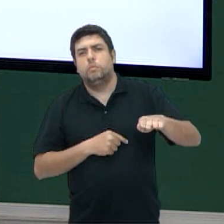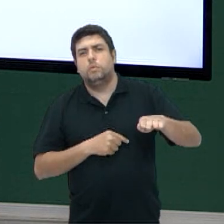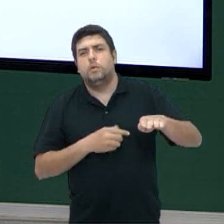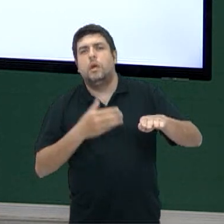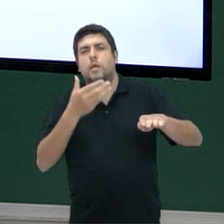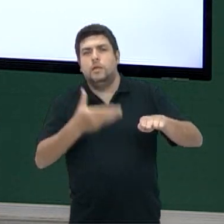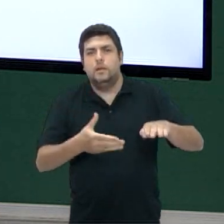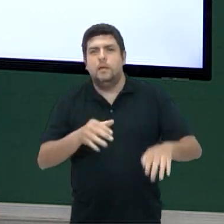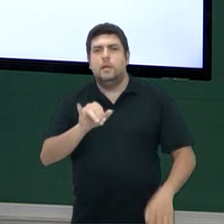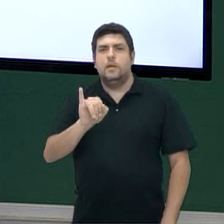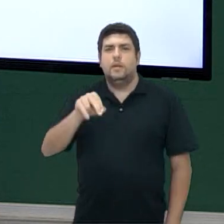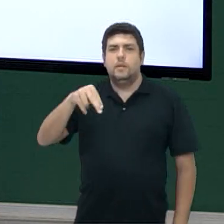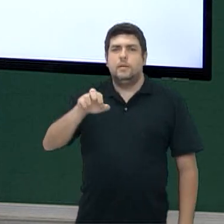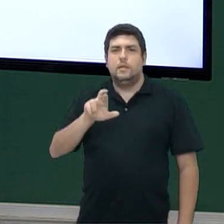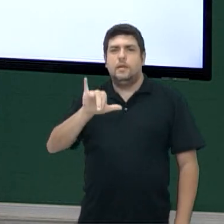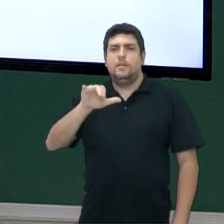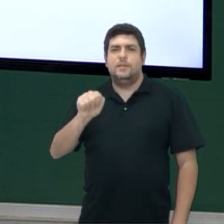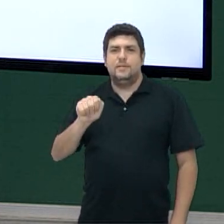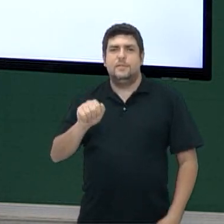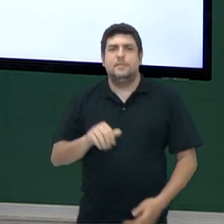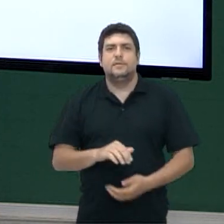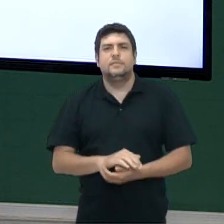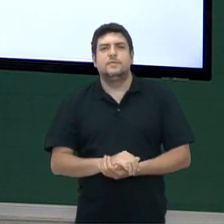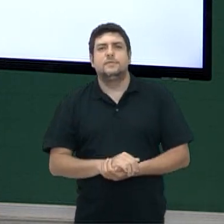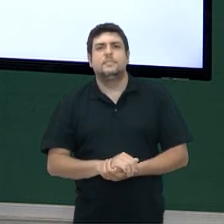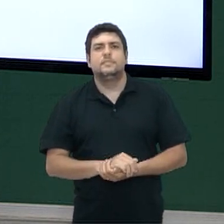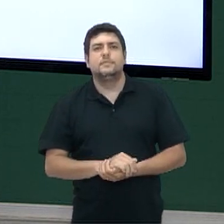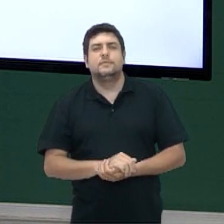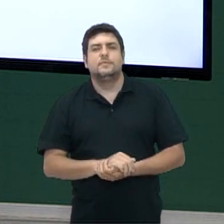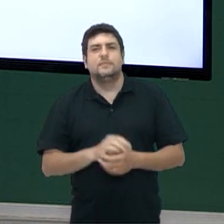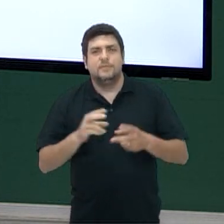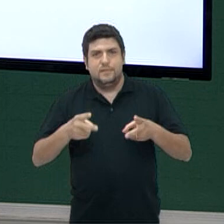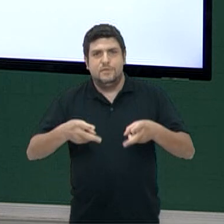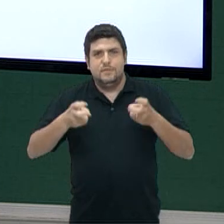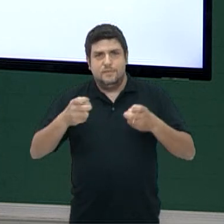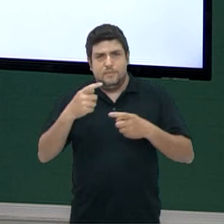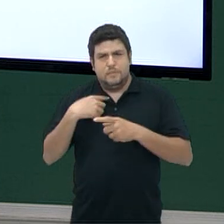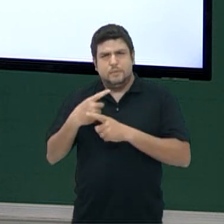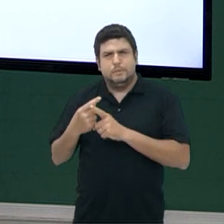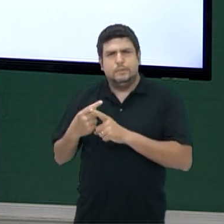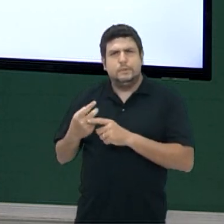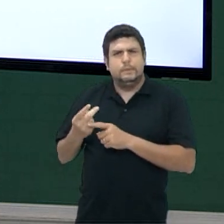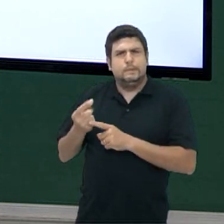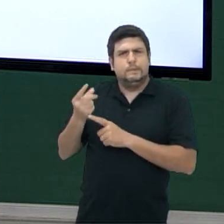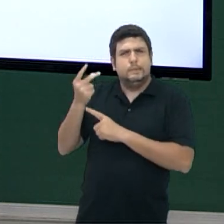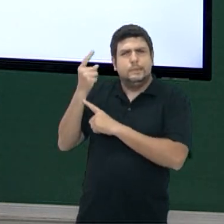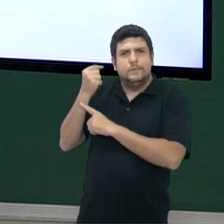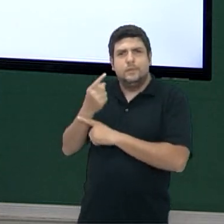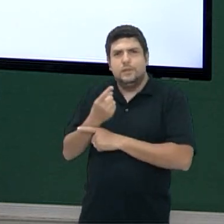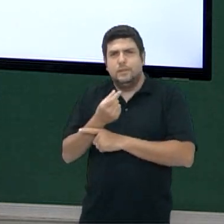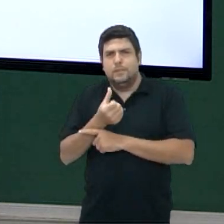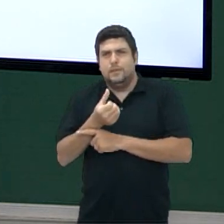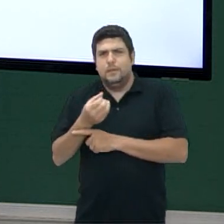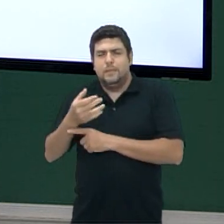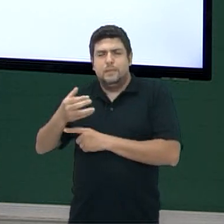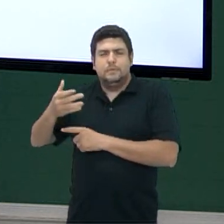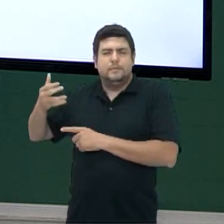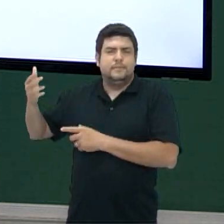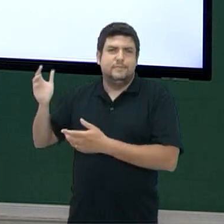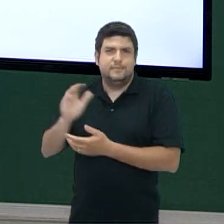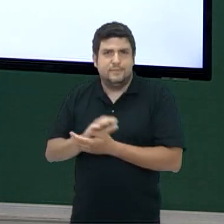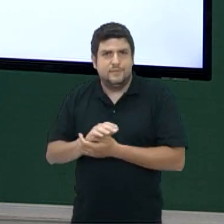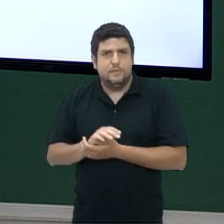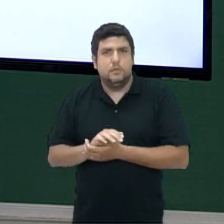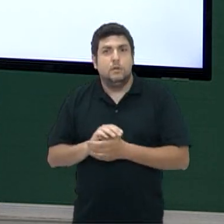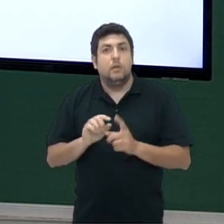Tcharam! Vejo que os caras viram isso em 1600 e vai lá a bola. Difícil, né? Entender isso.